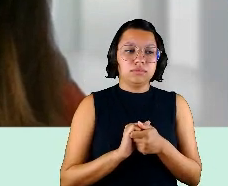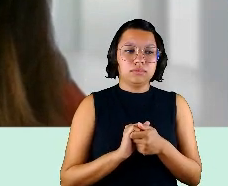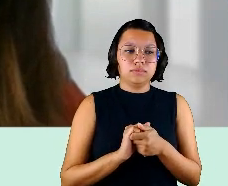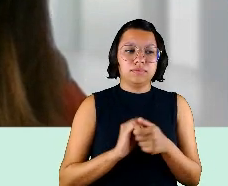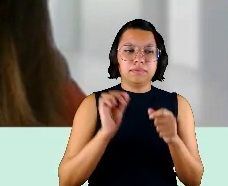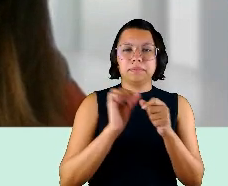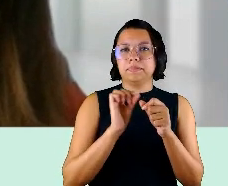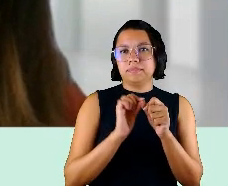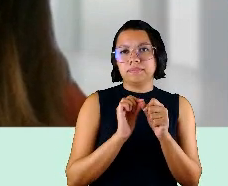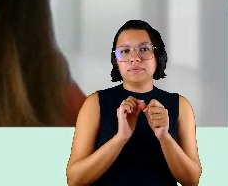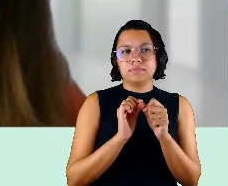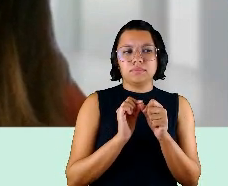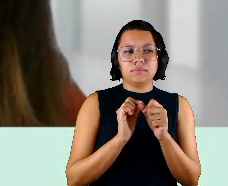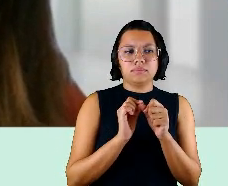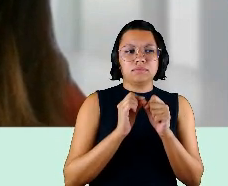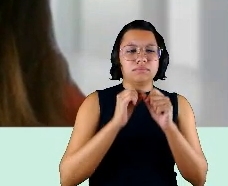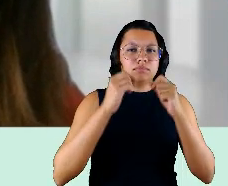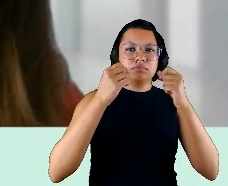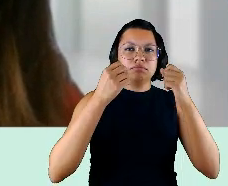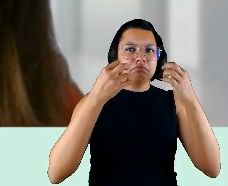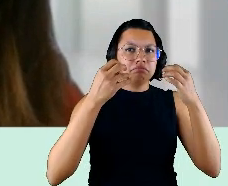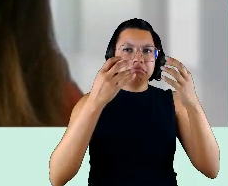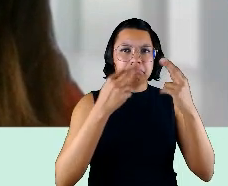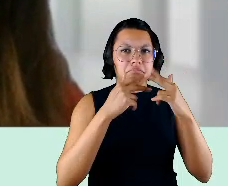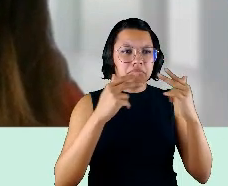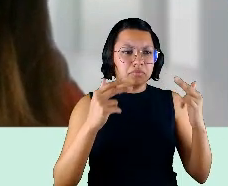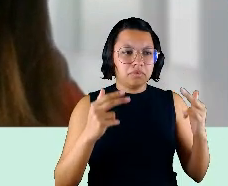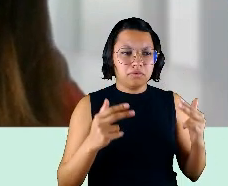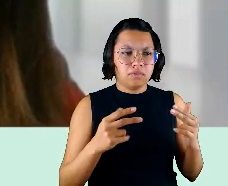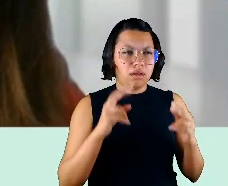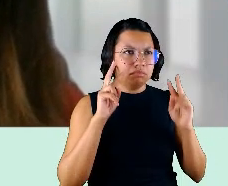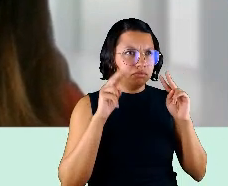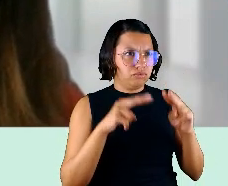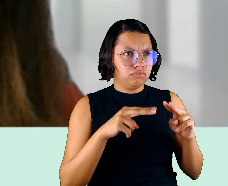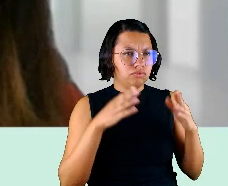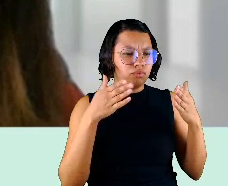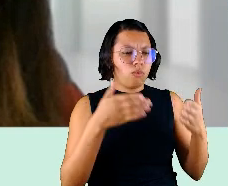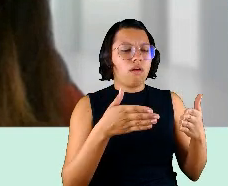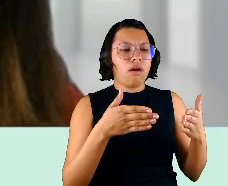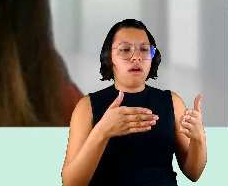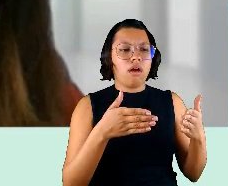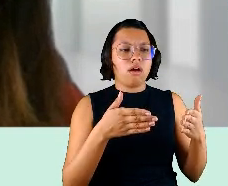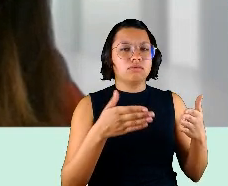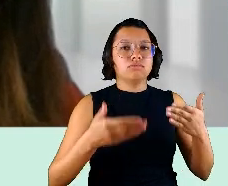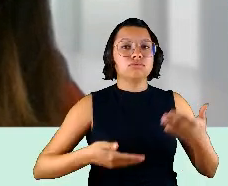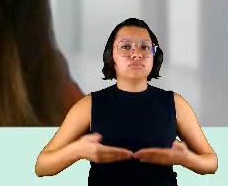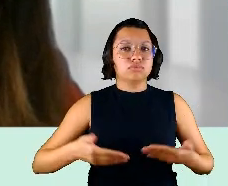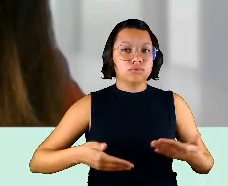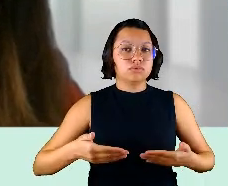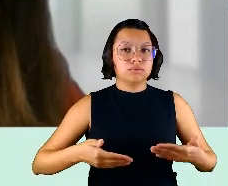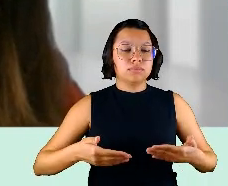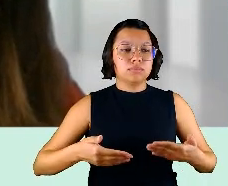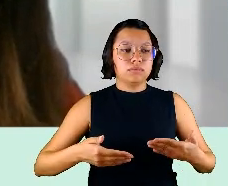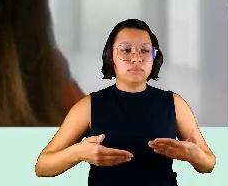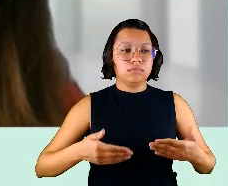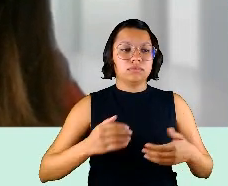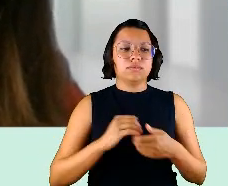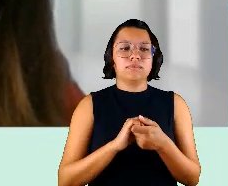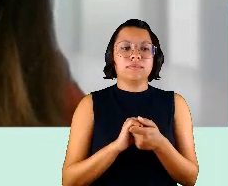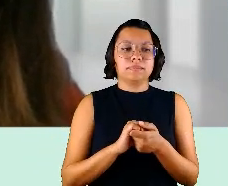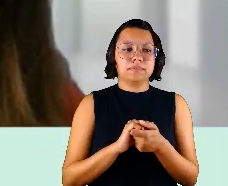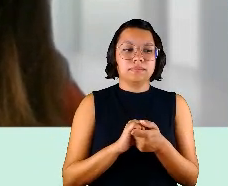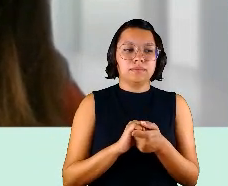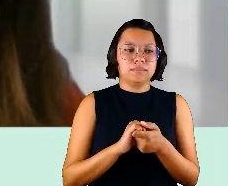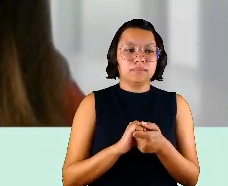lá uma série de disposições ainda voltada para os servidores, né? Voltados para os